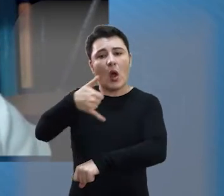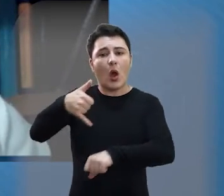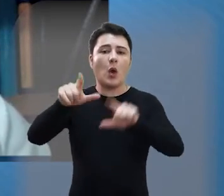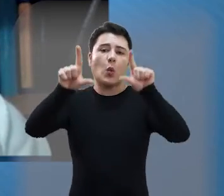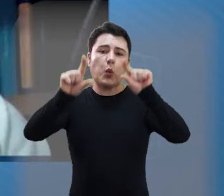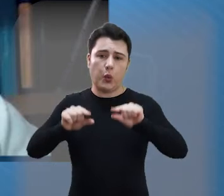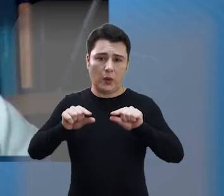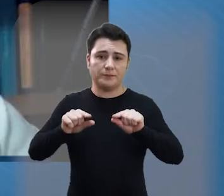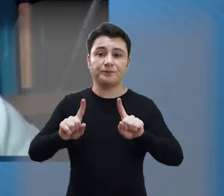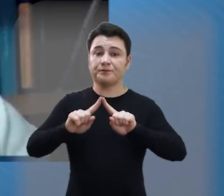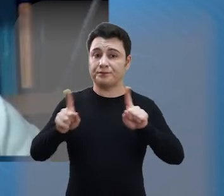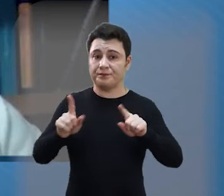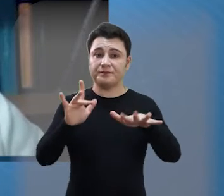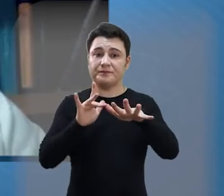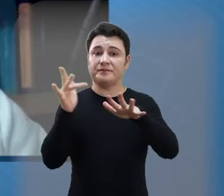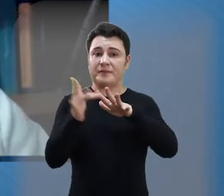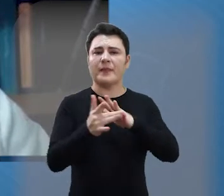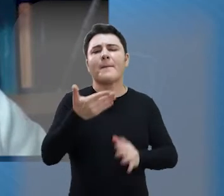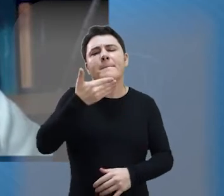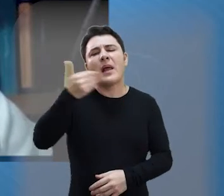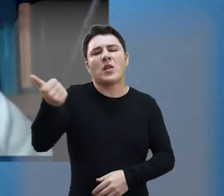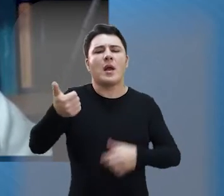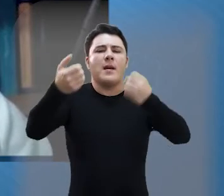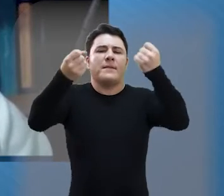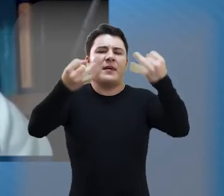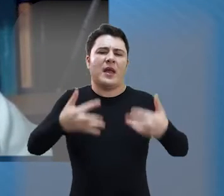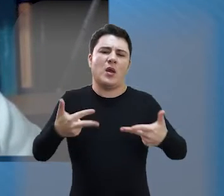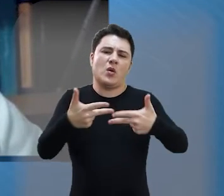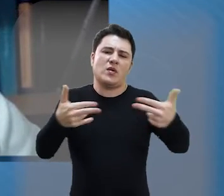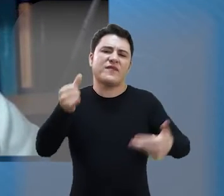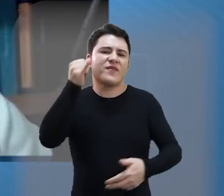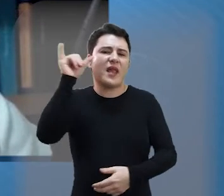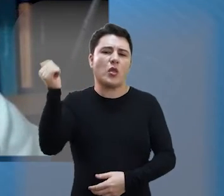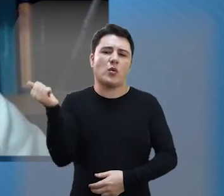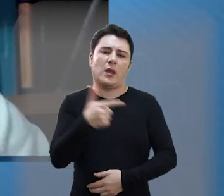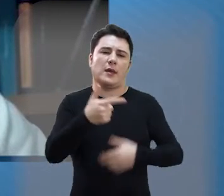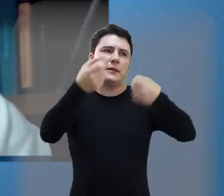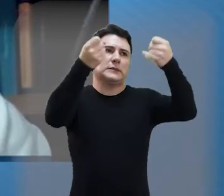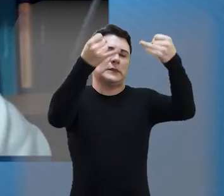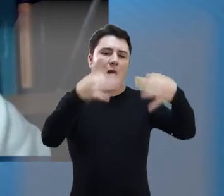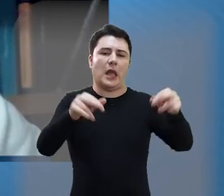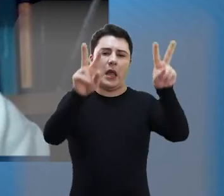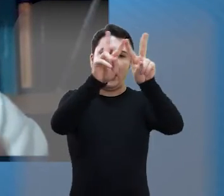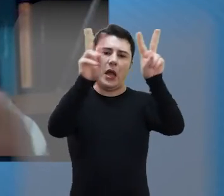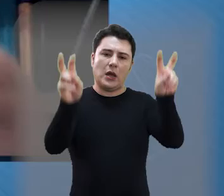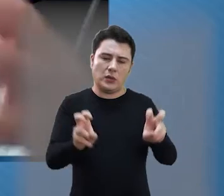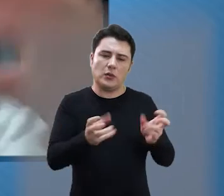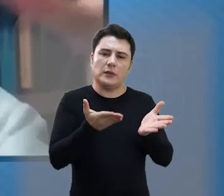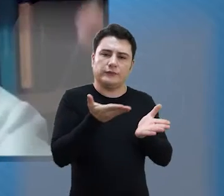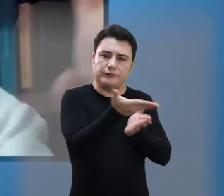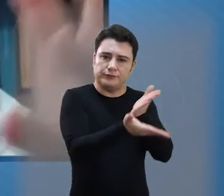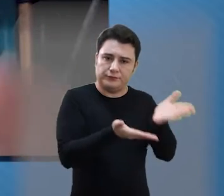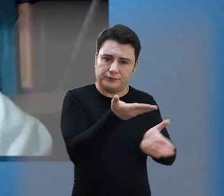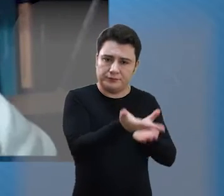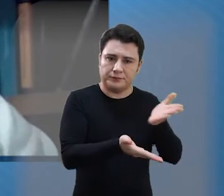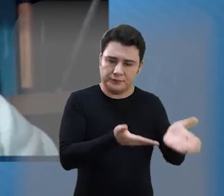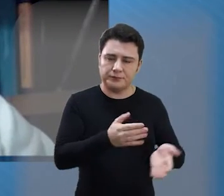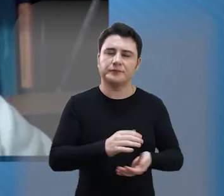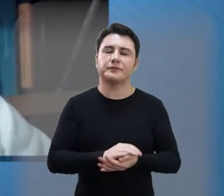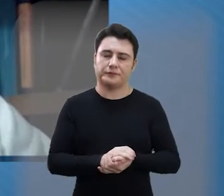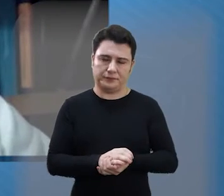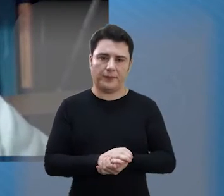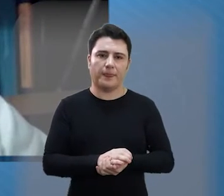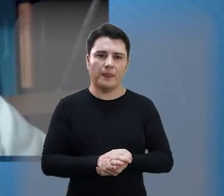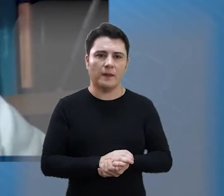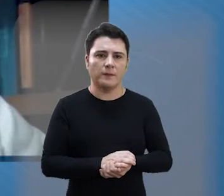com não tanta oleosidade. Então, a prevenção é mais fácil você afirmar do que você